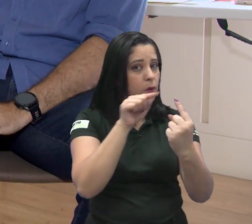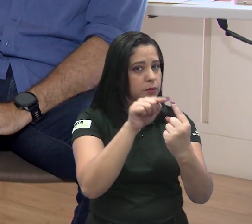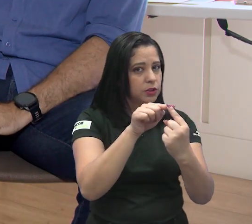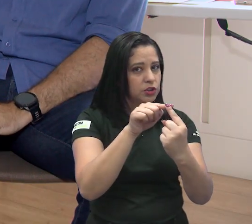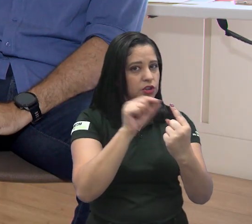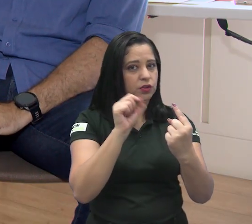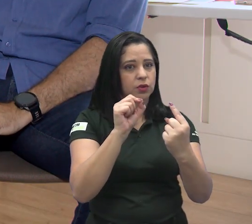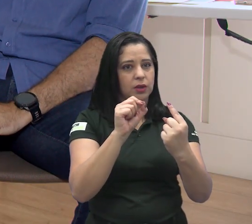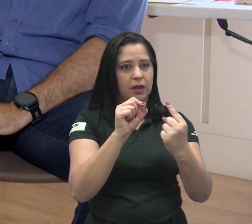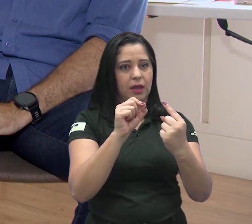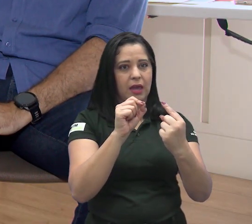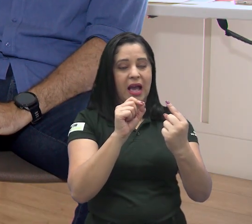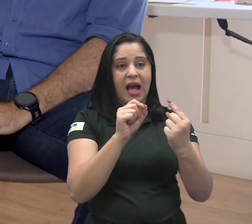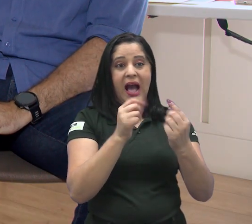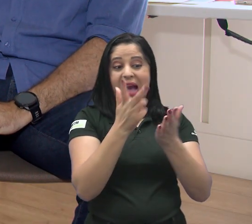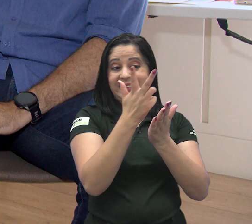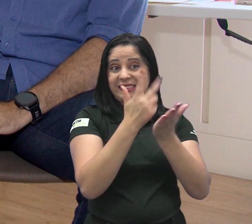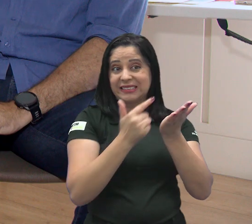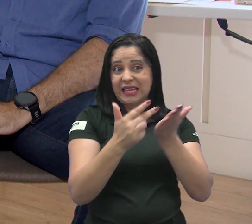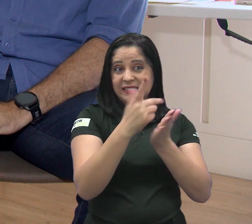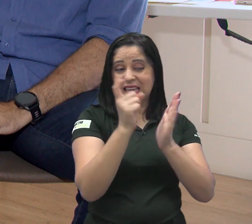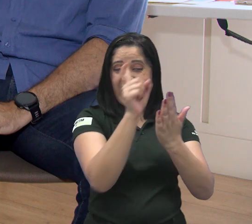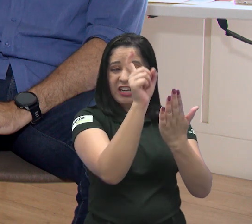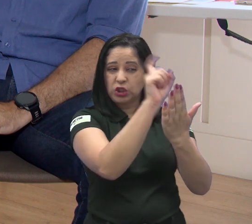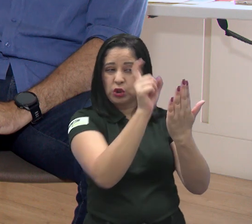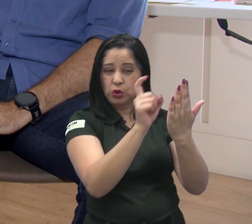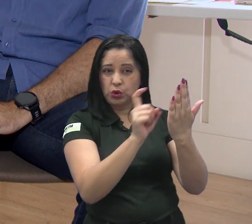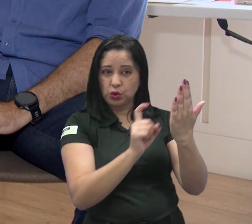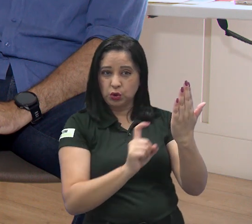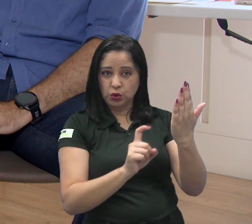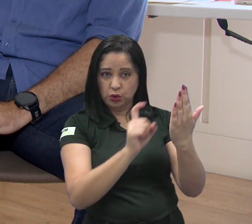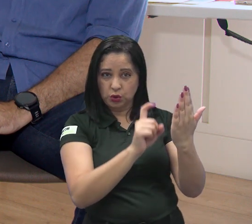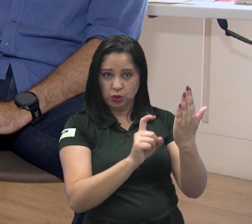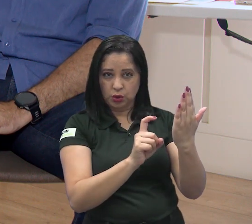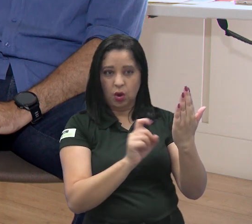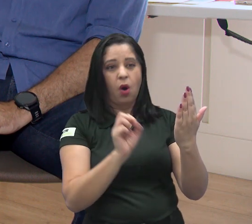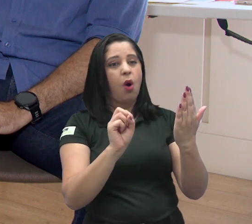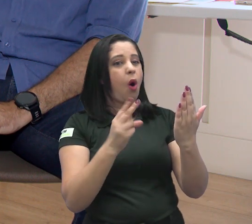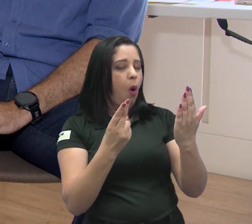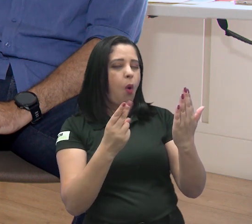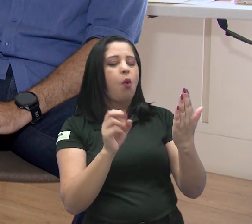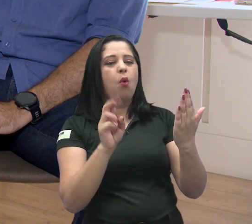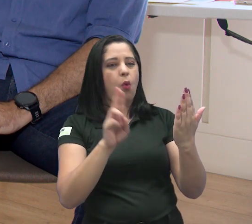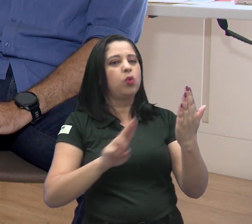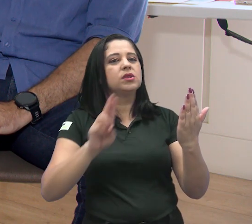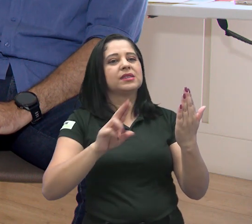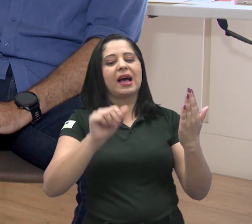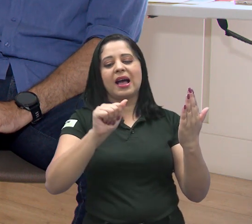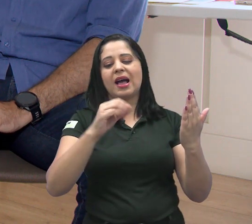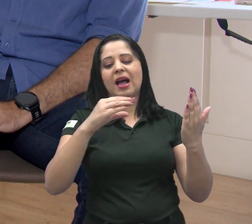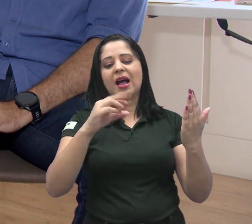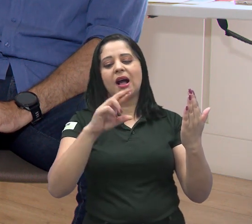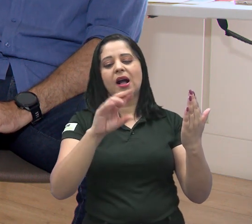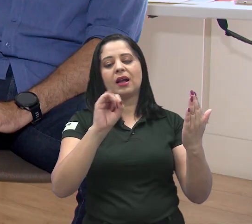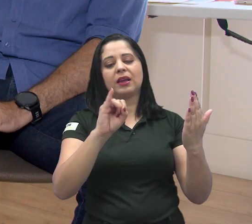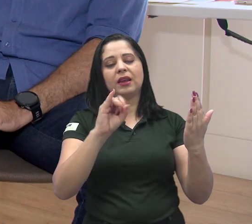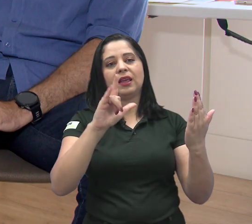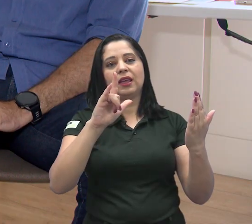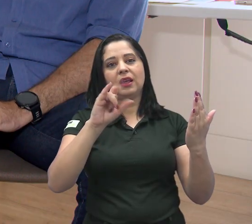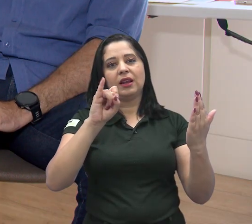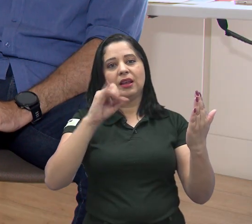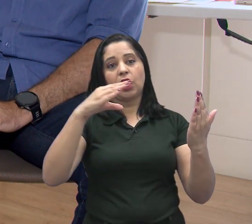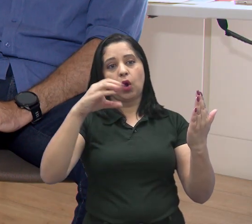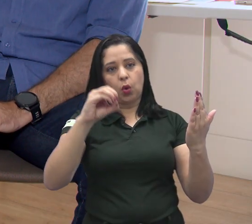é fazê-las com lápis grafite. No máximo, se eu usar algum acrílico nessa mesma pegada e